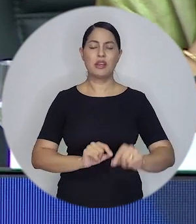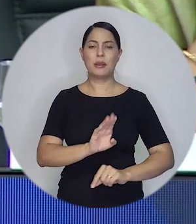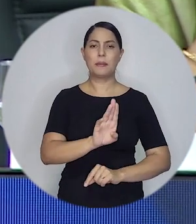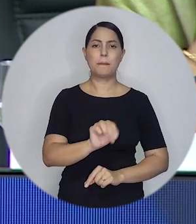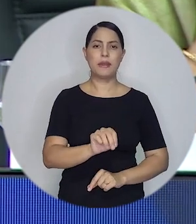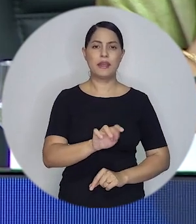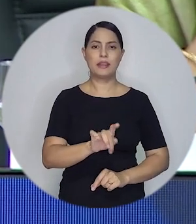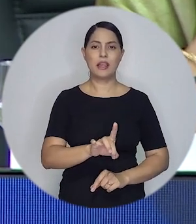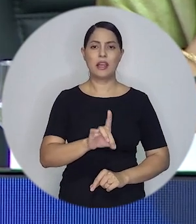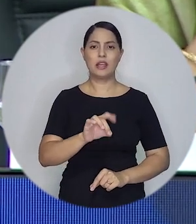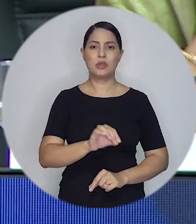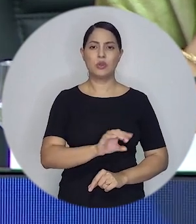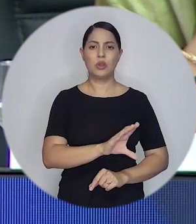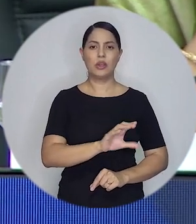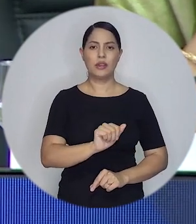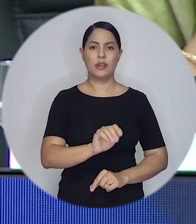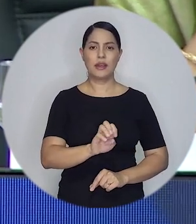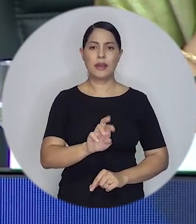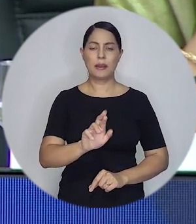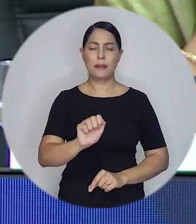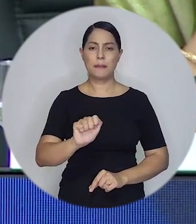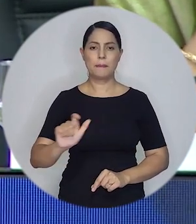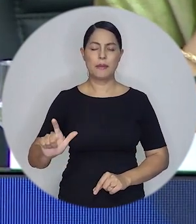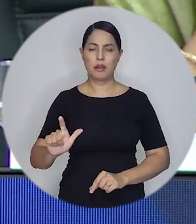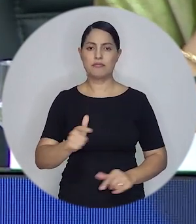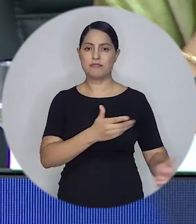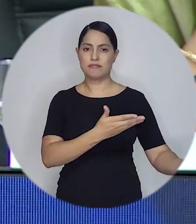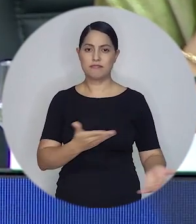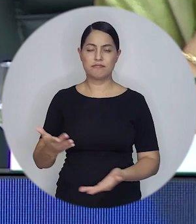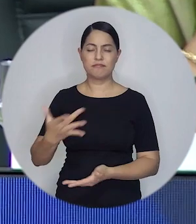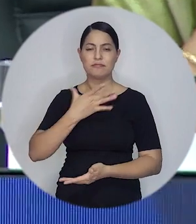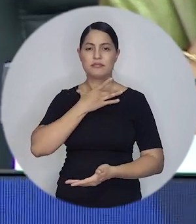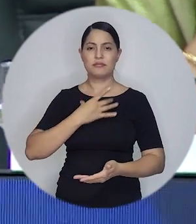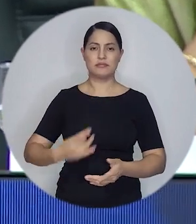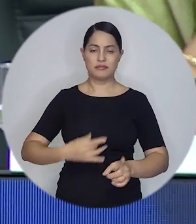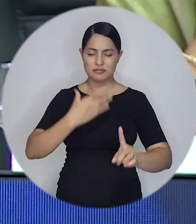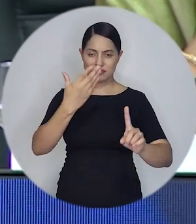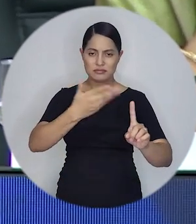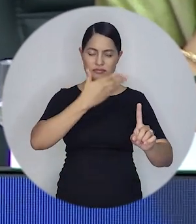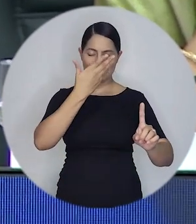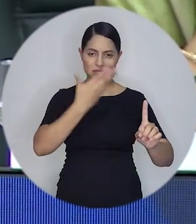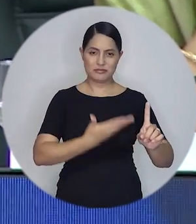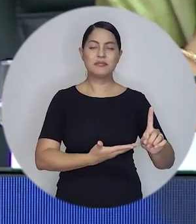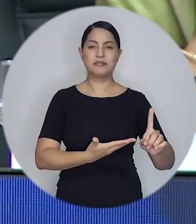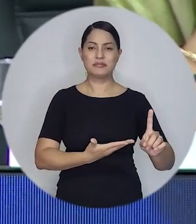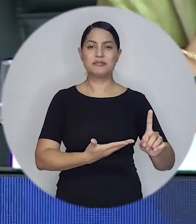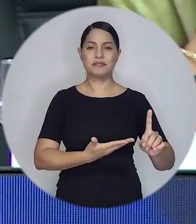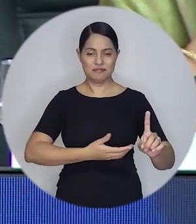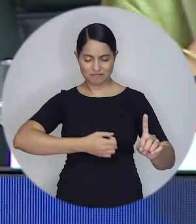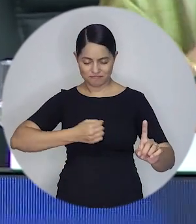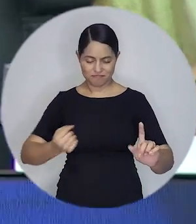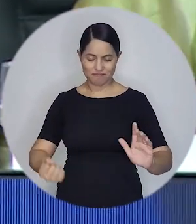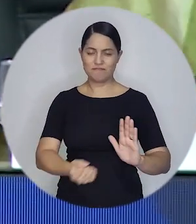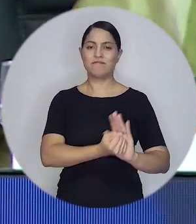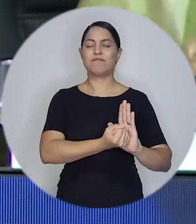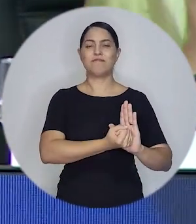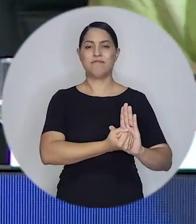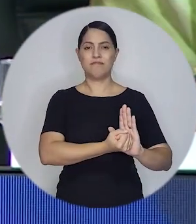presidente, Bernardo Cabral, para receber a comenda máxima da advocacia brasileira. A medalha Rui